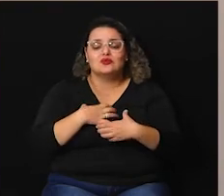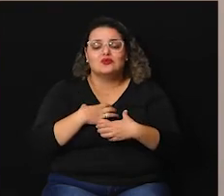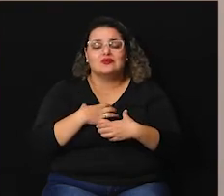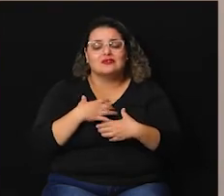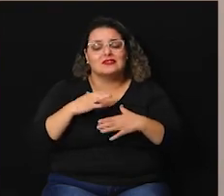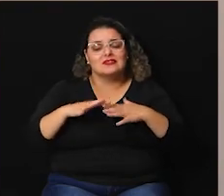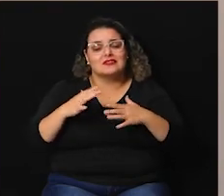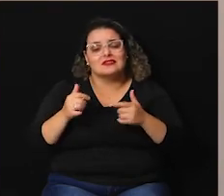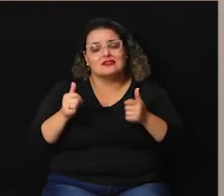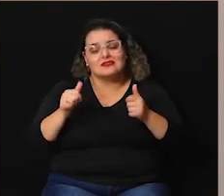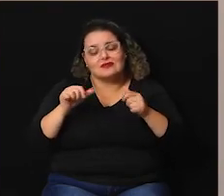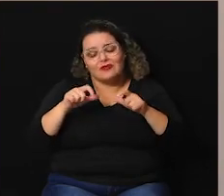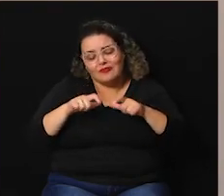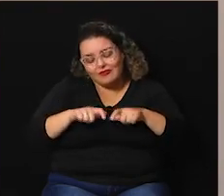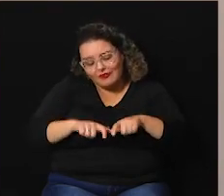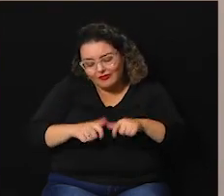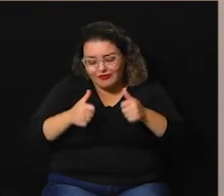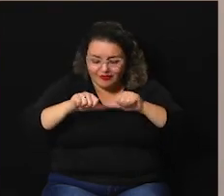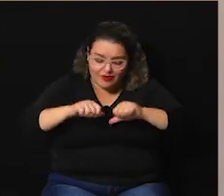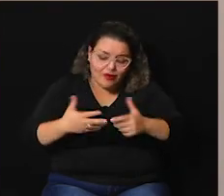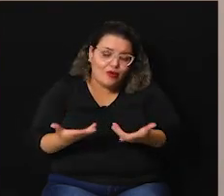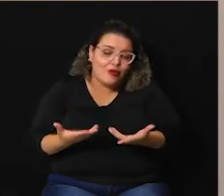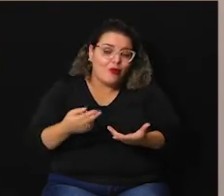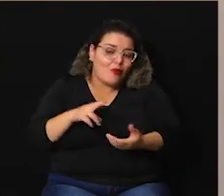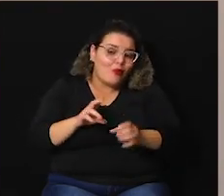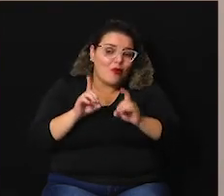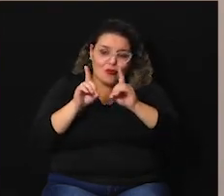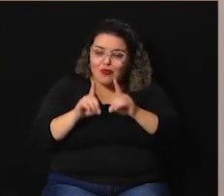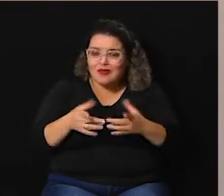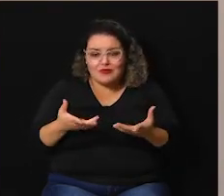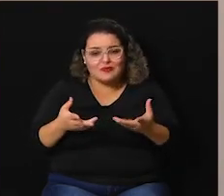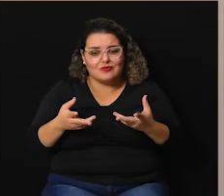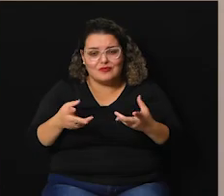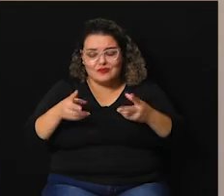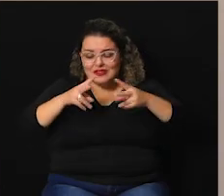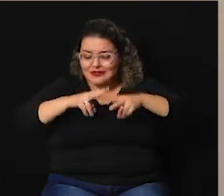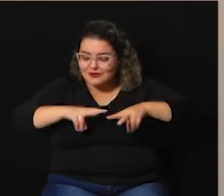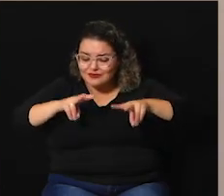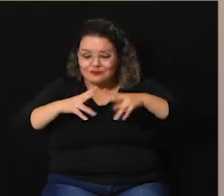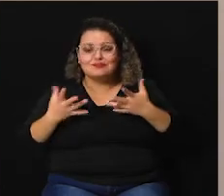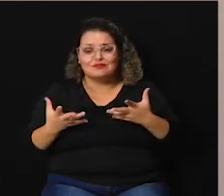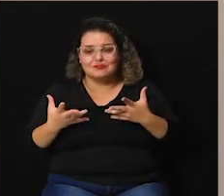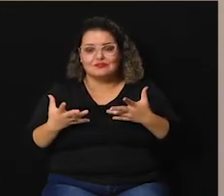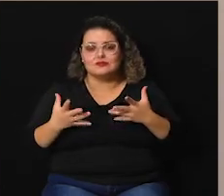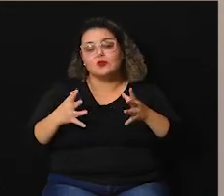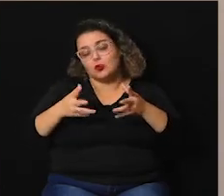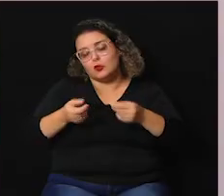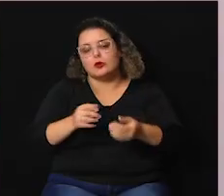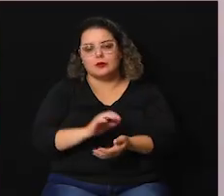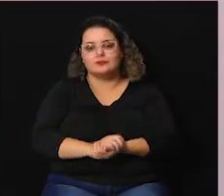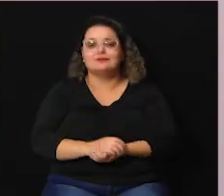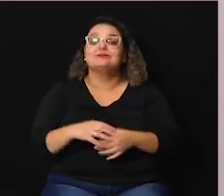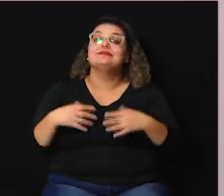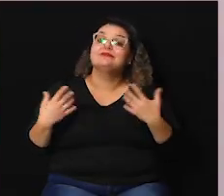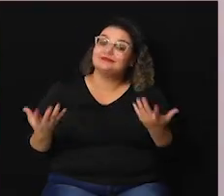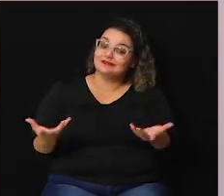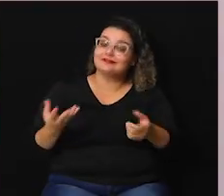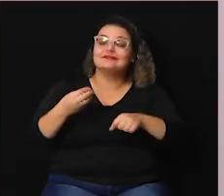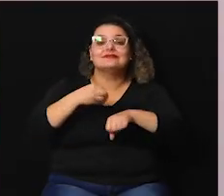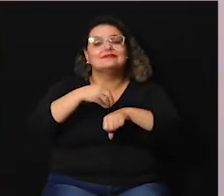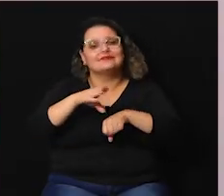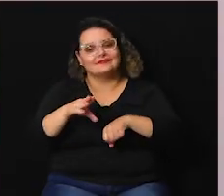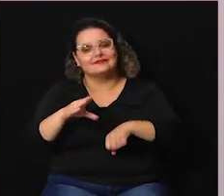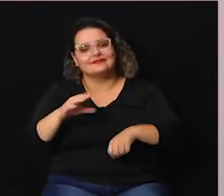sentirmos insuficientes ou deficientes em relação a uma expectativa, vamos dizer, mais global. Aí o recado